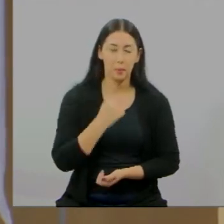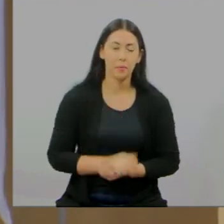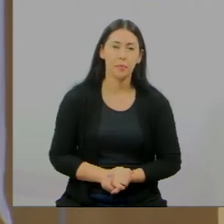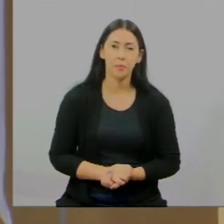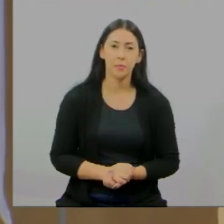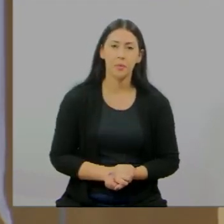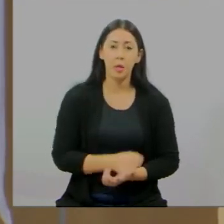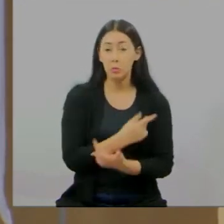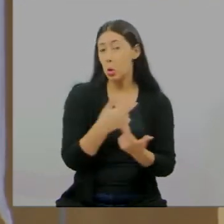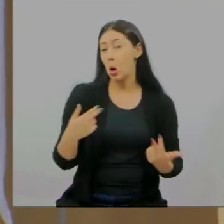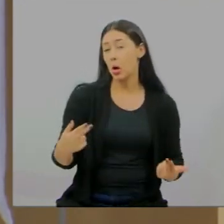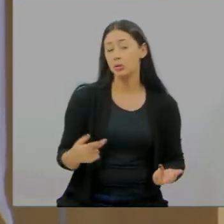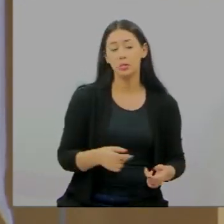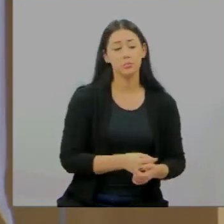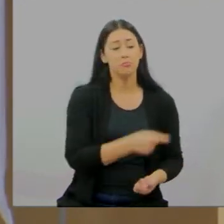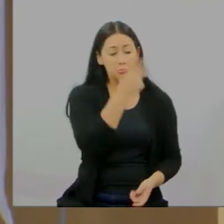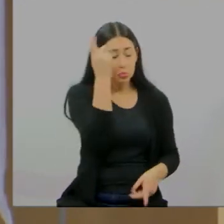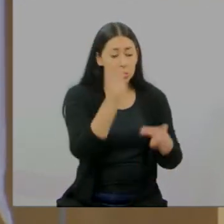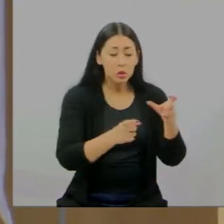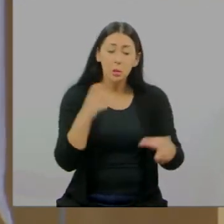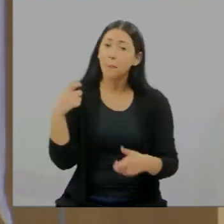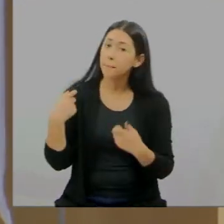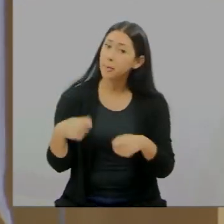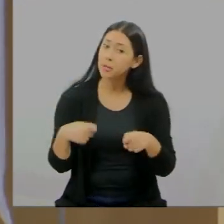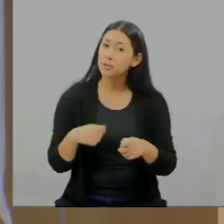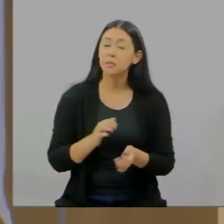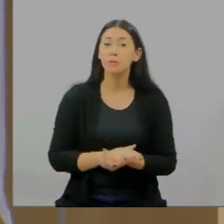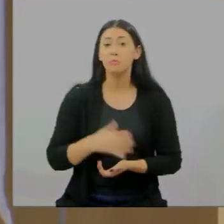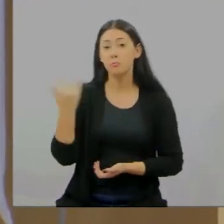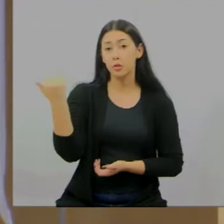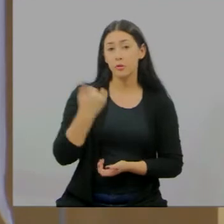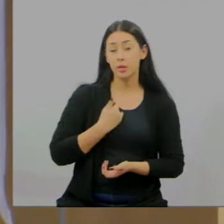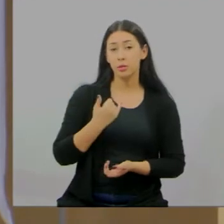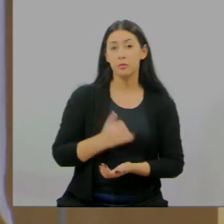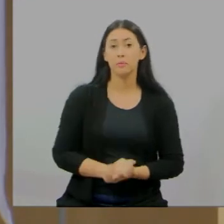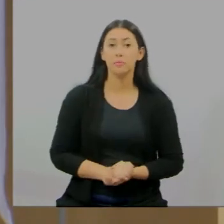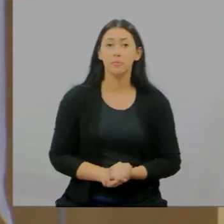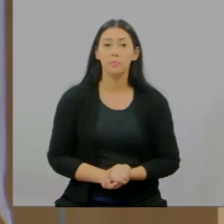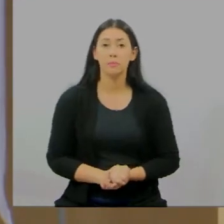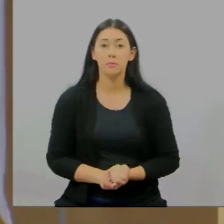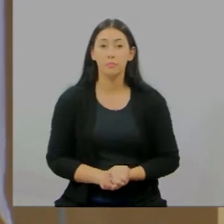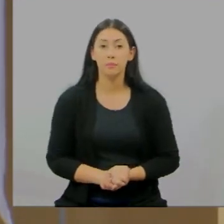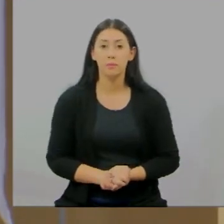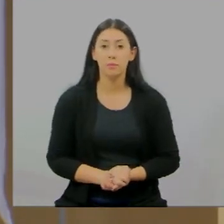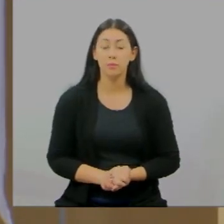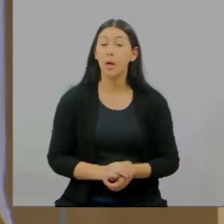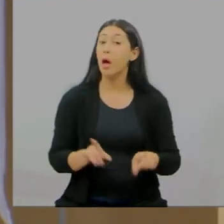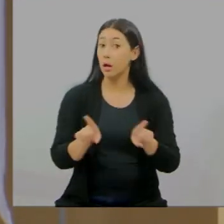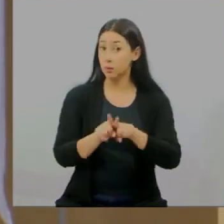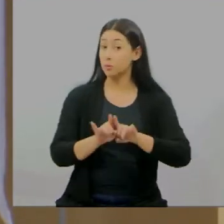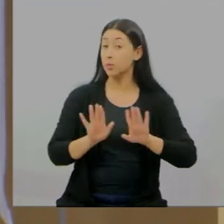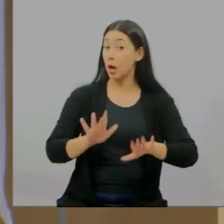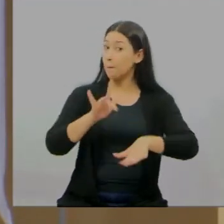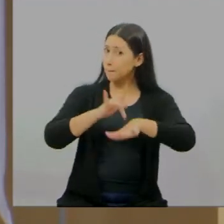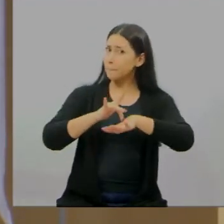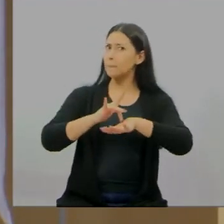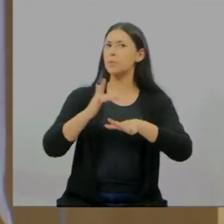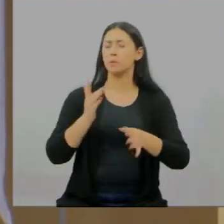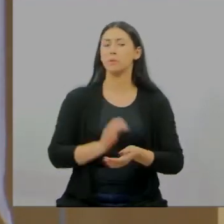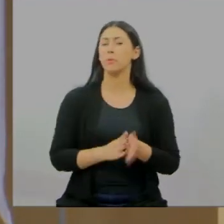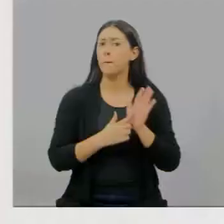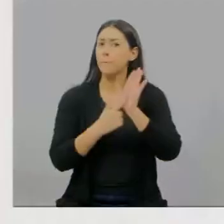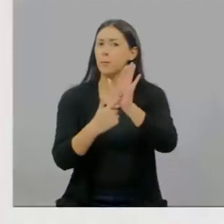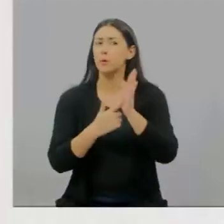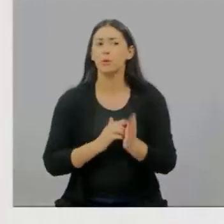necessidades de uma comunidade, de um morador, que chega até o gabinete. E olha, outra coisa que é absurda. Por favor,